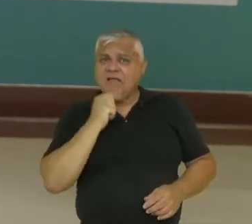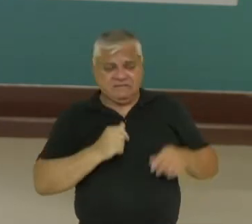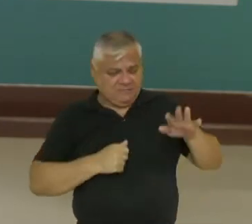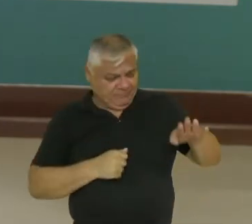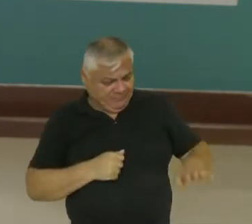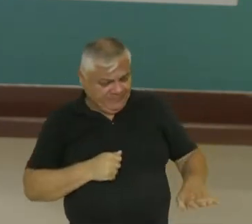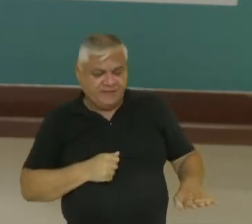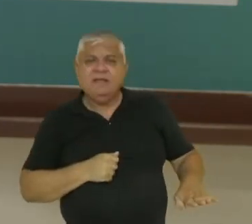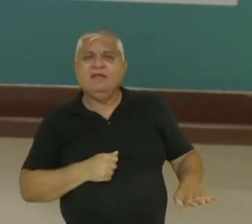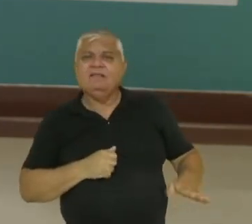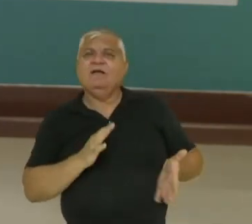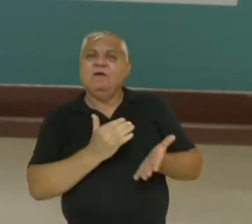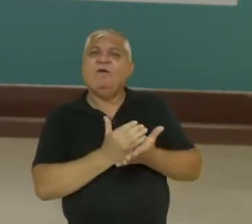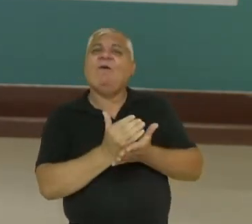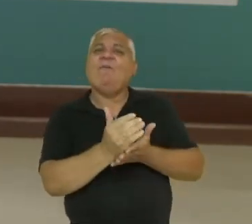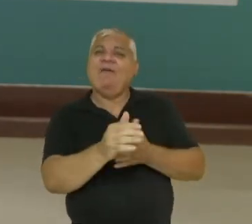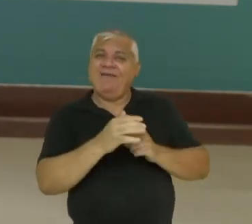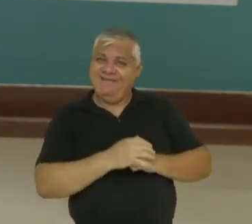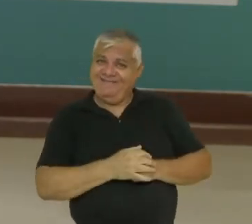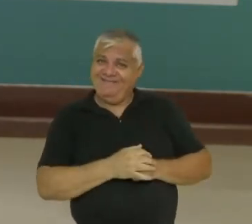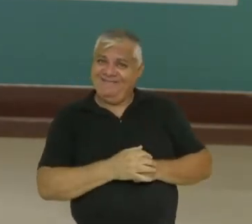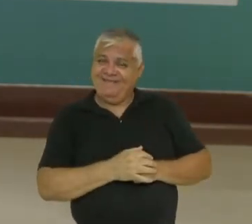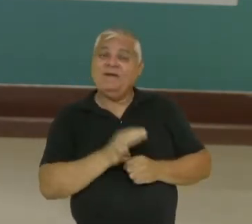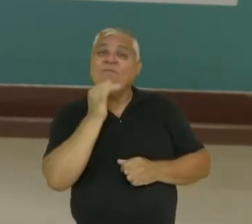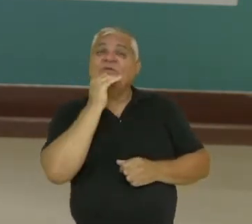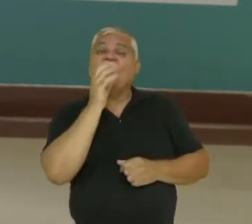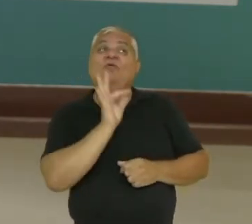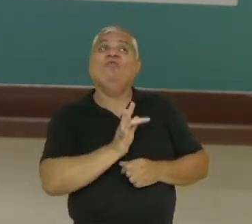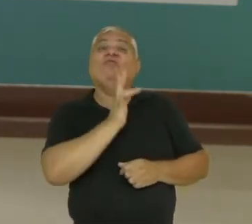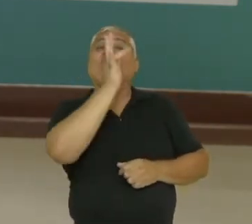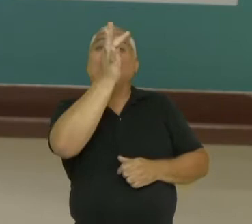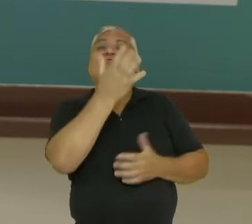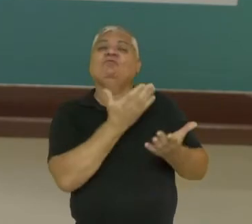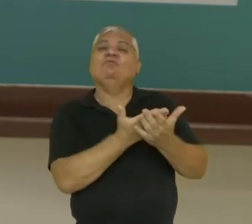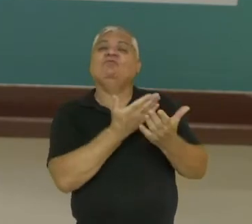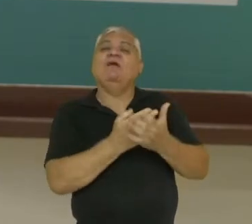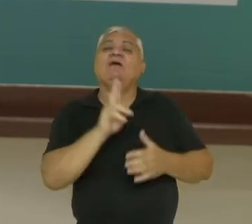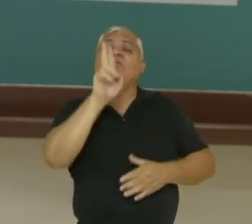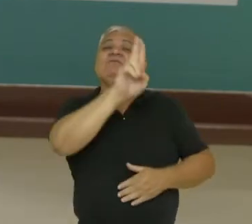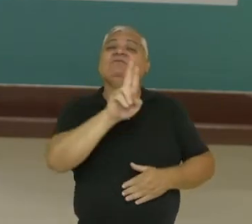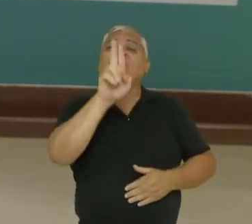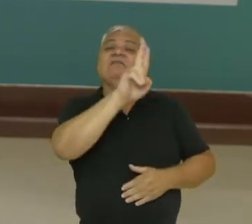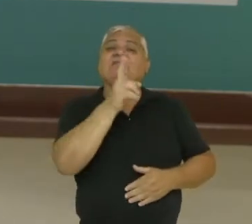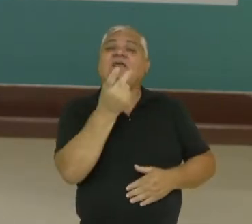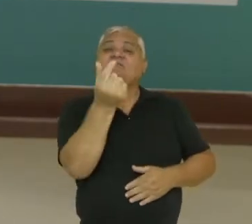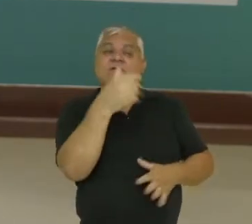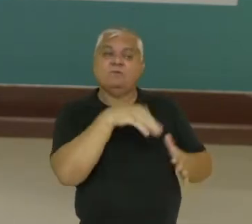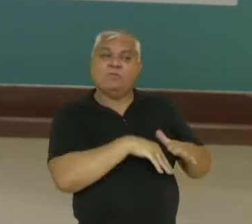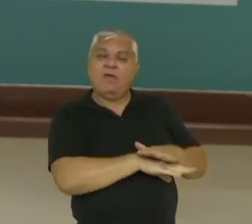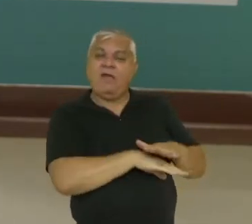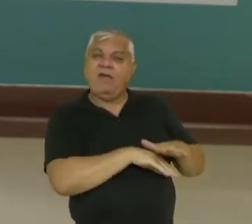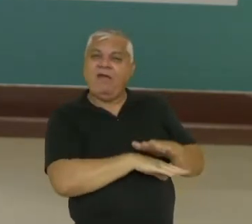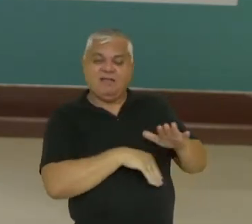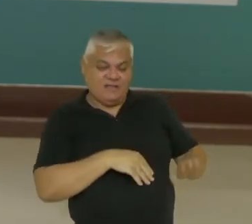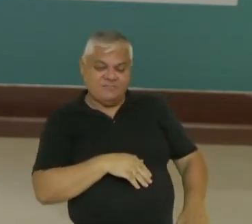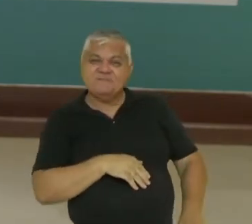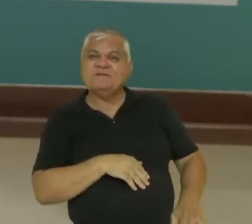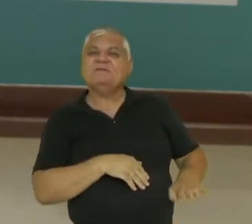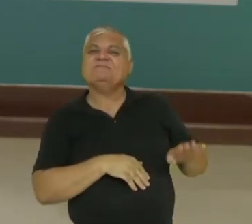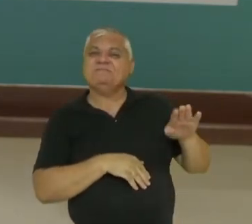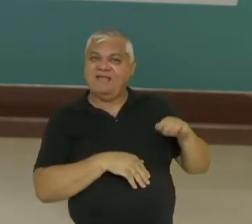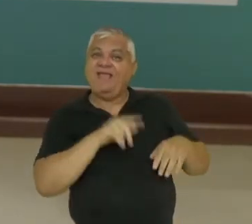pequenininho, para financiar, por exemplo, a sua universidade. É uma outra maneira de ter a visão da previdência